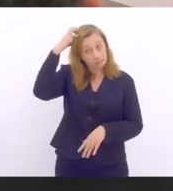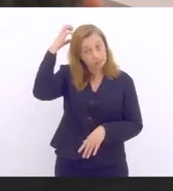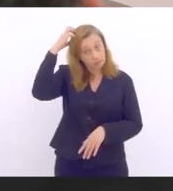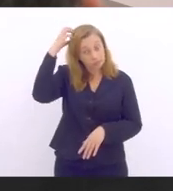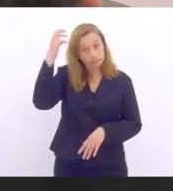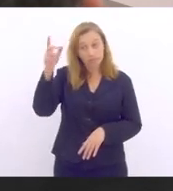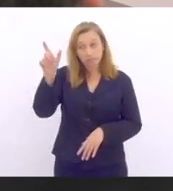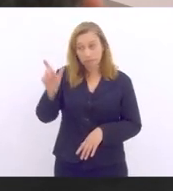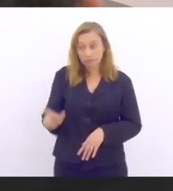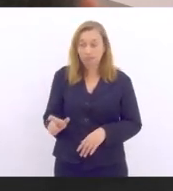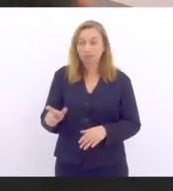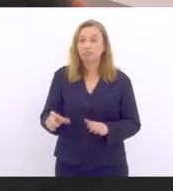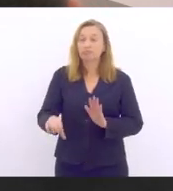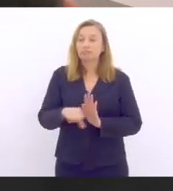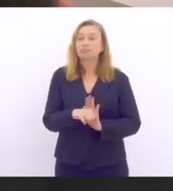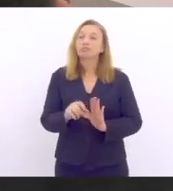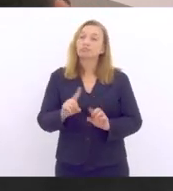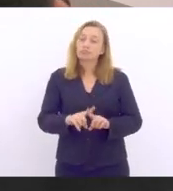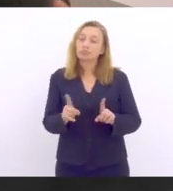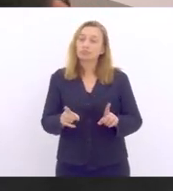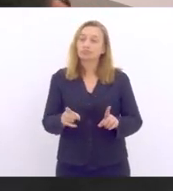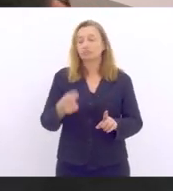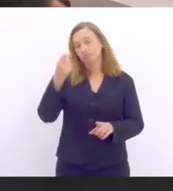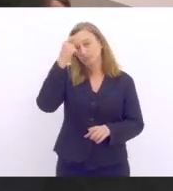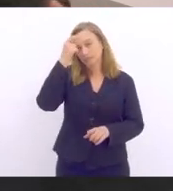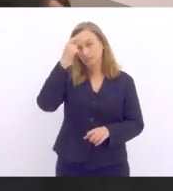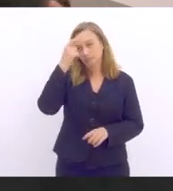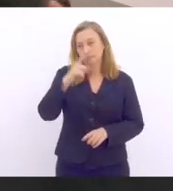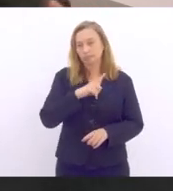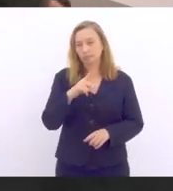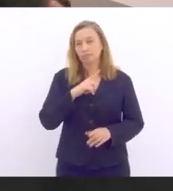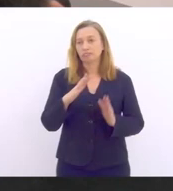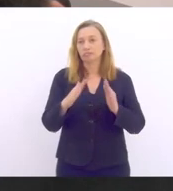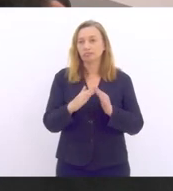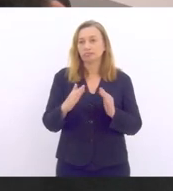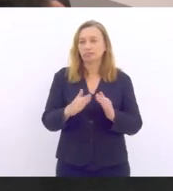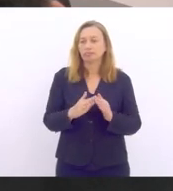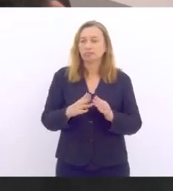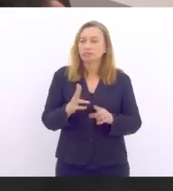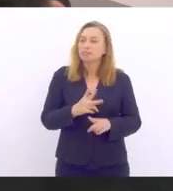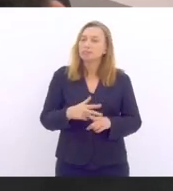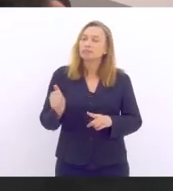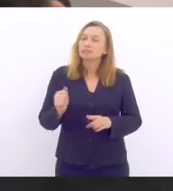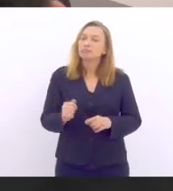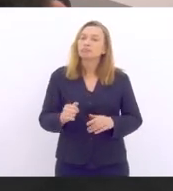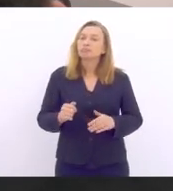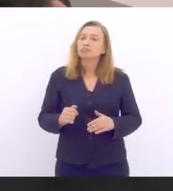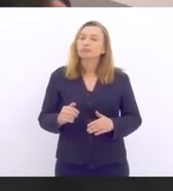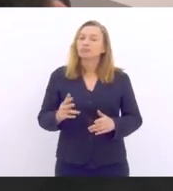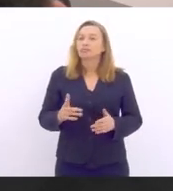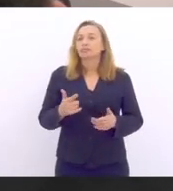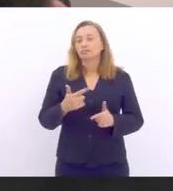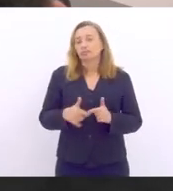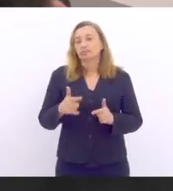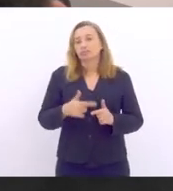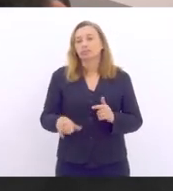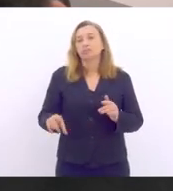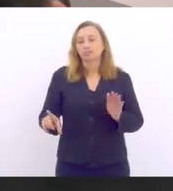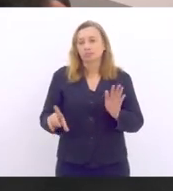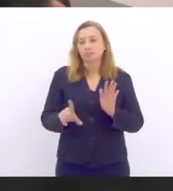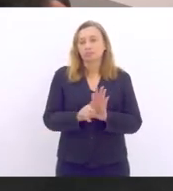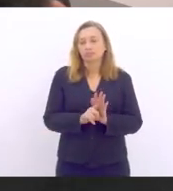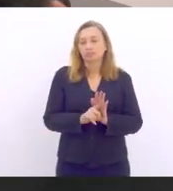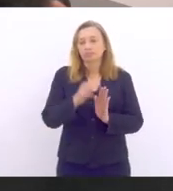que essa casa consiga chegar no consenso para vencer eventuais obstáculos a que a lei depois possa